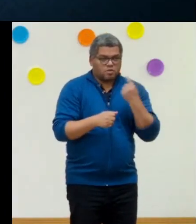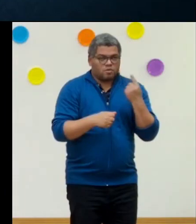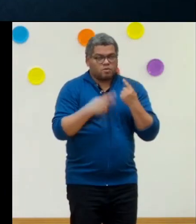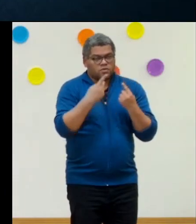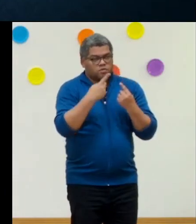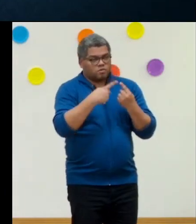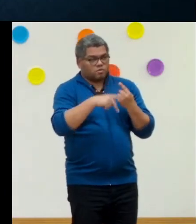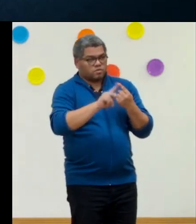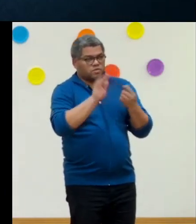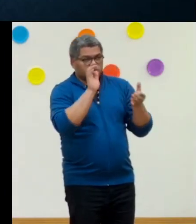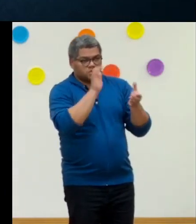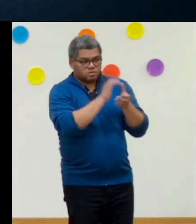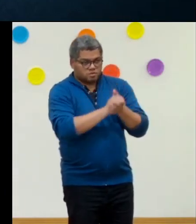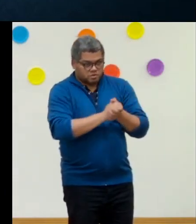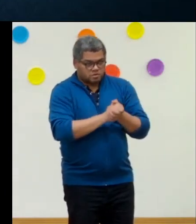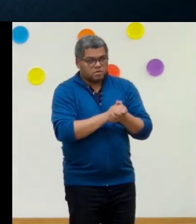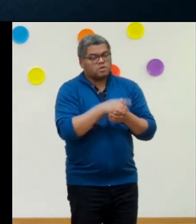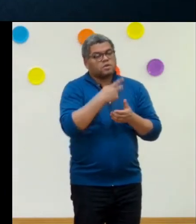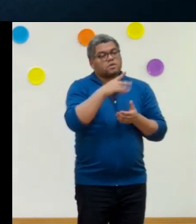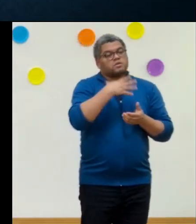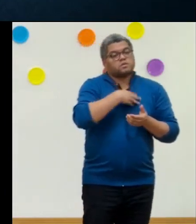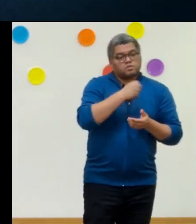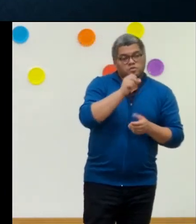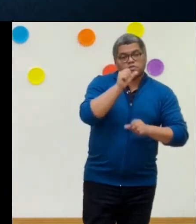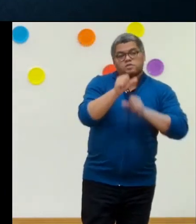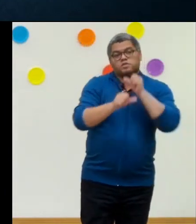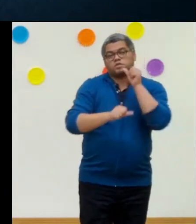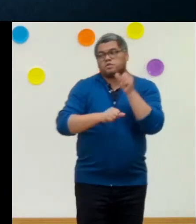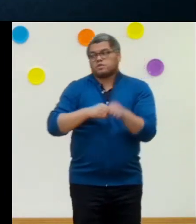Seu filho vai se tornar um com outra pessoa, tá?